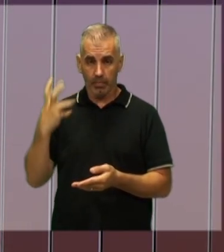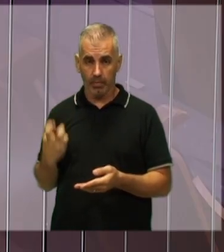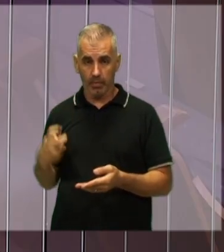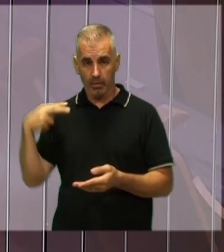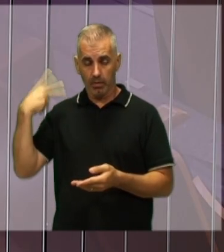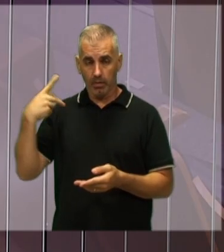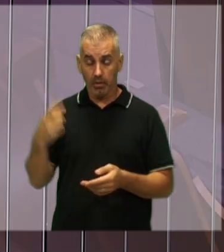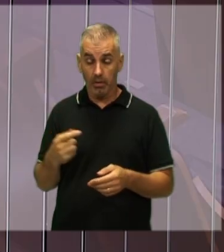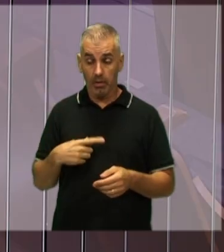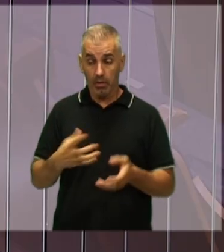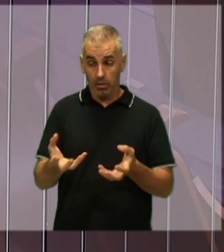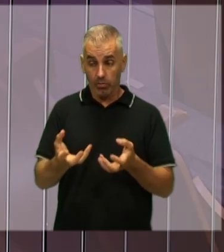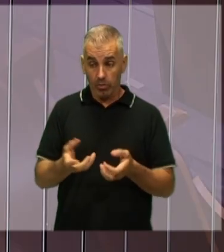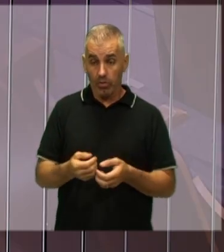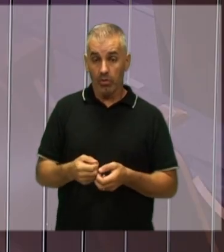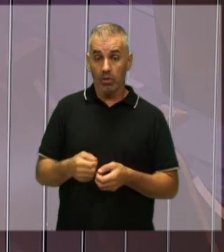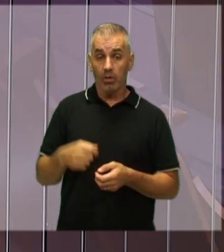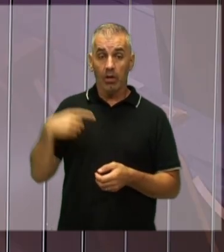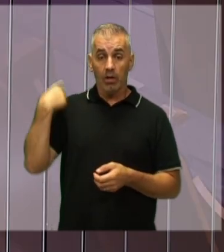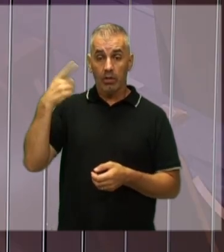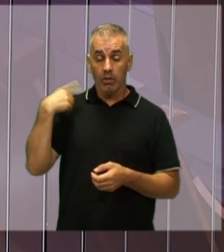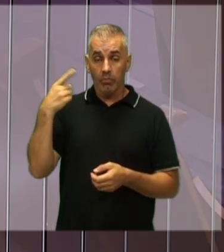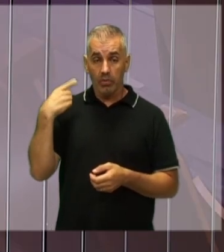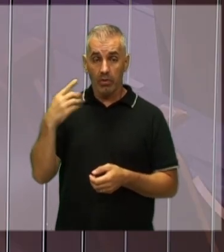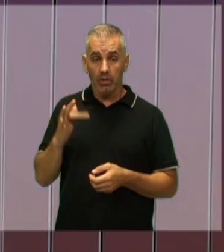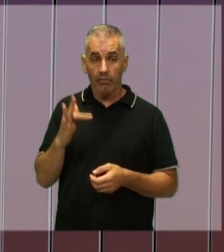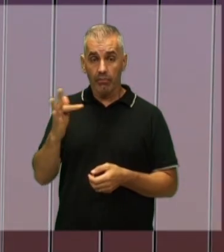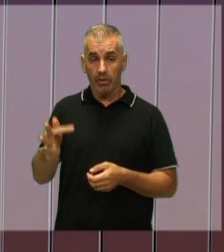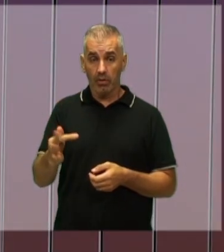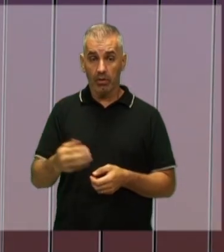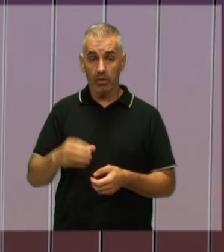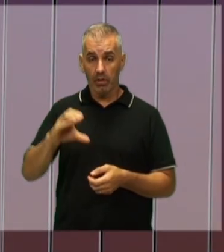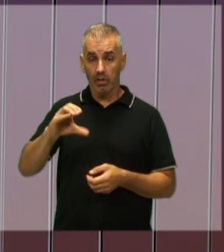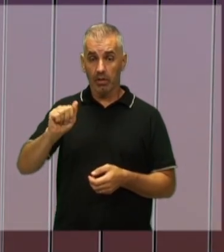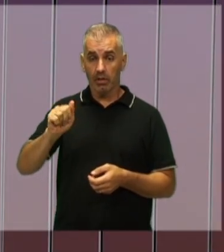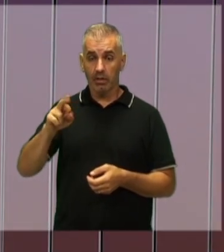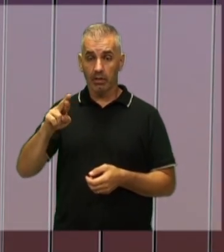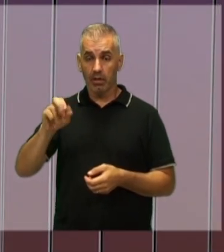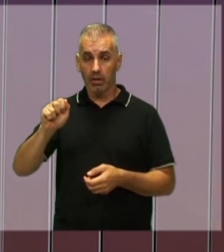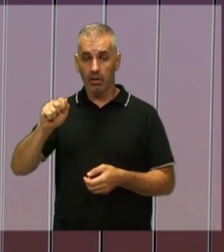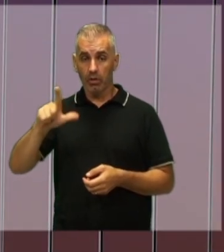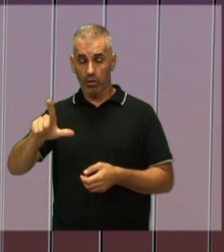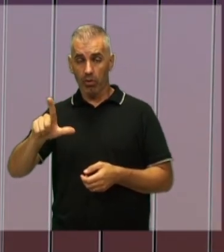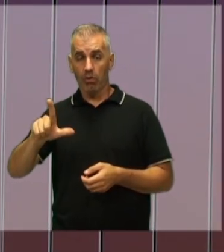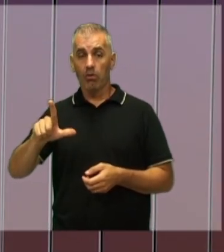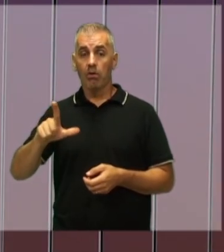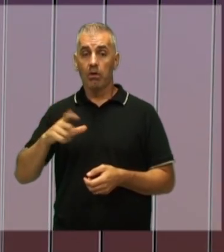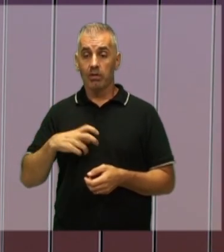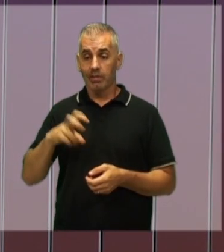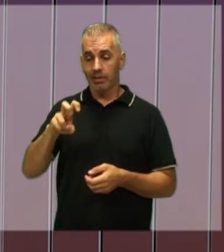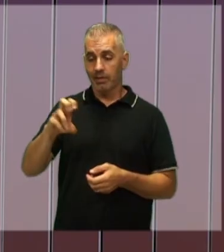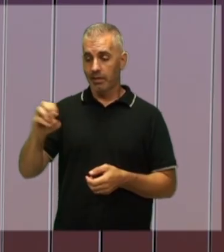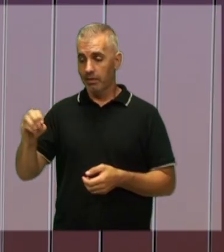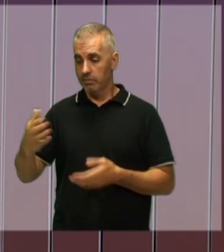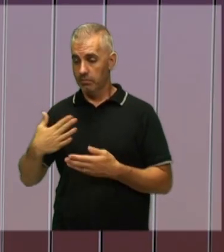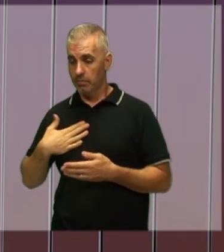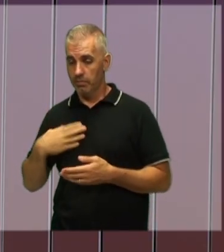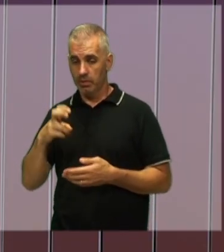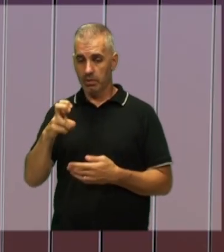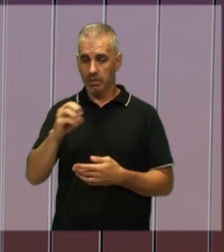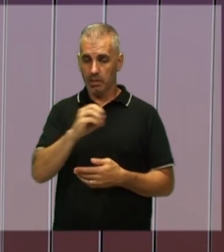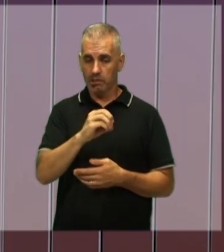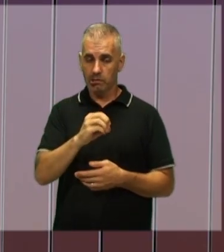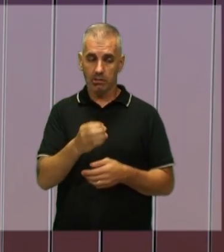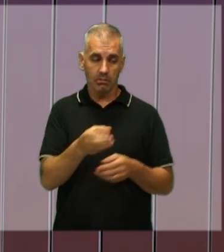da ainda deputada federal Carol Detone, mais 500 para a Liliane, mais 500 para mim. Para a